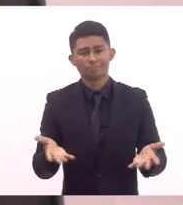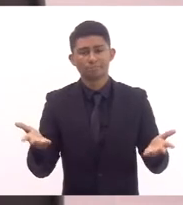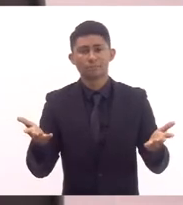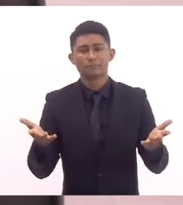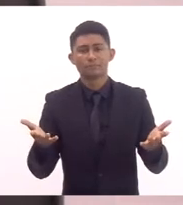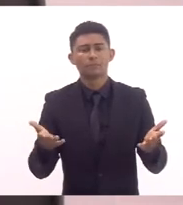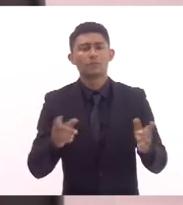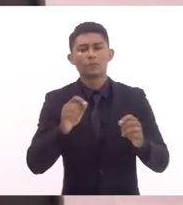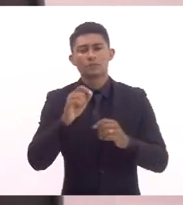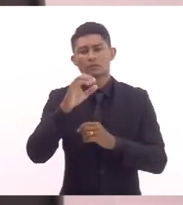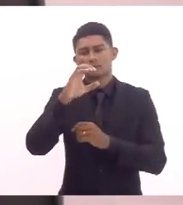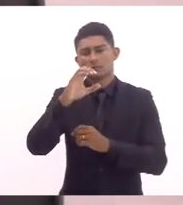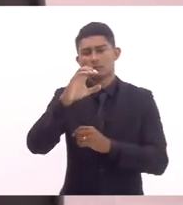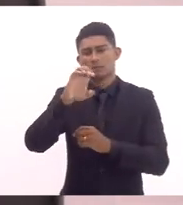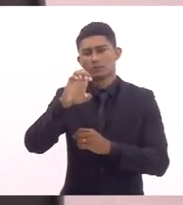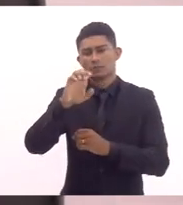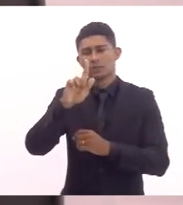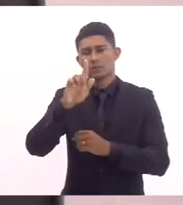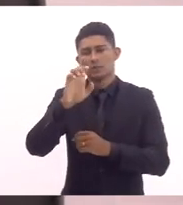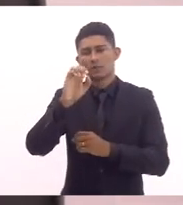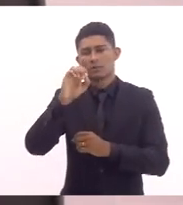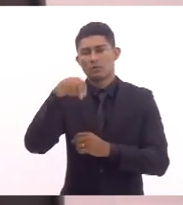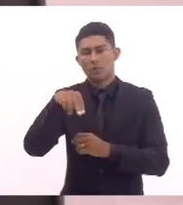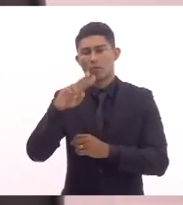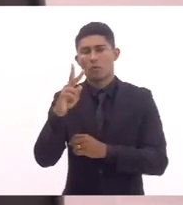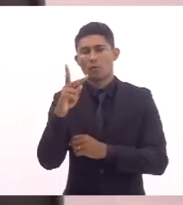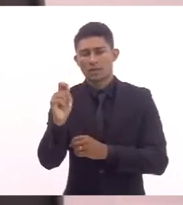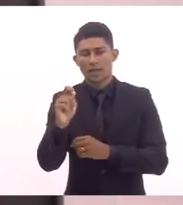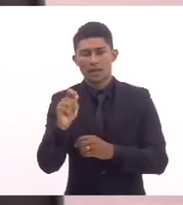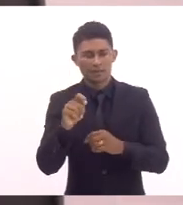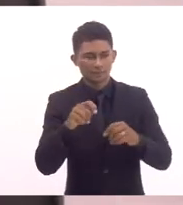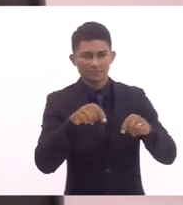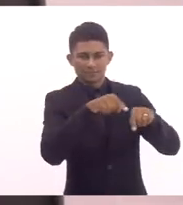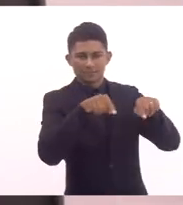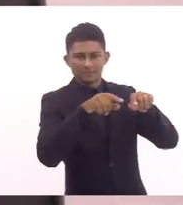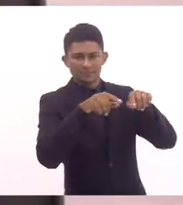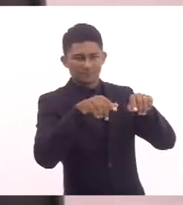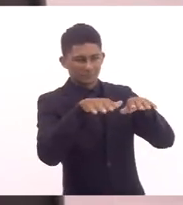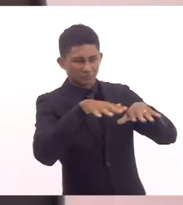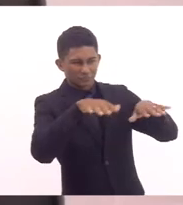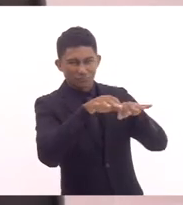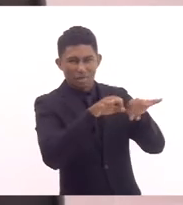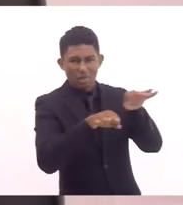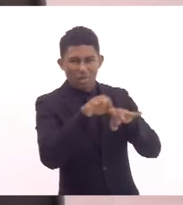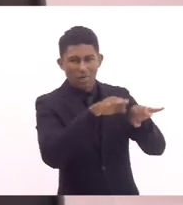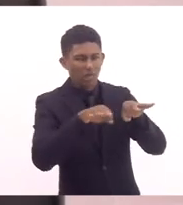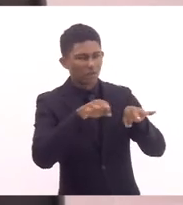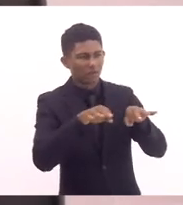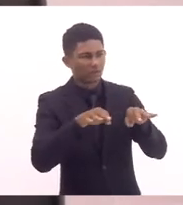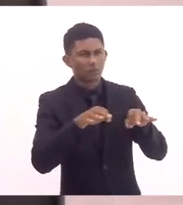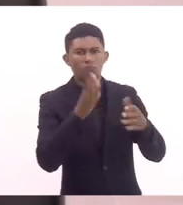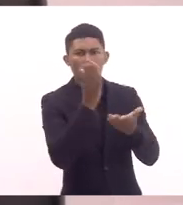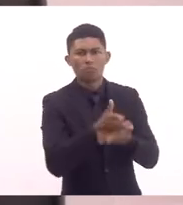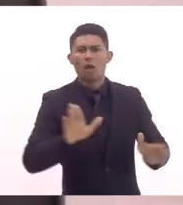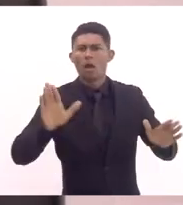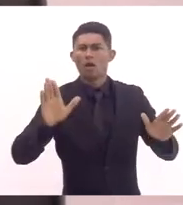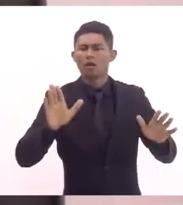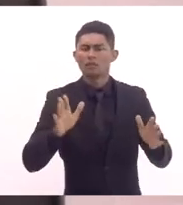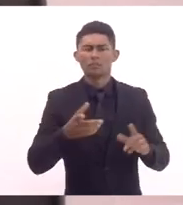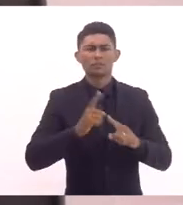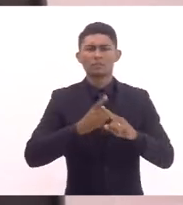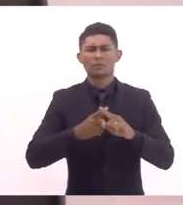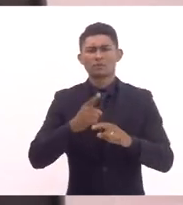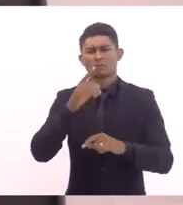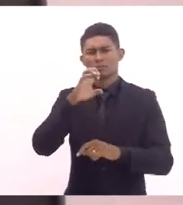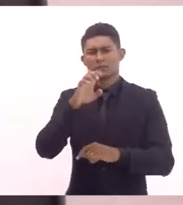da rede cegonha o desmonte da rede cegonha foi Seríssimo porque inclusive todas as ações em que o